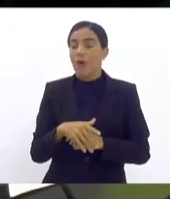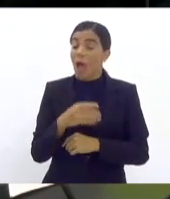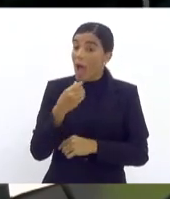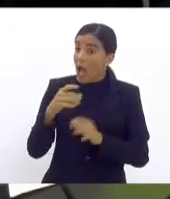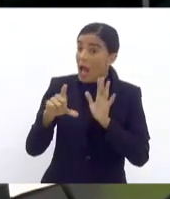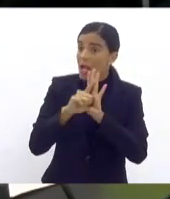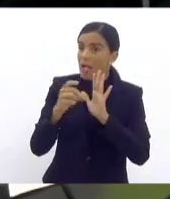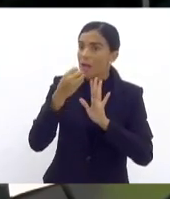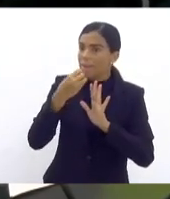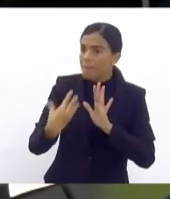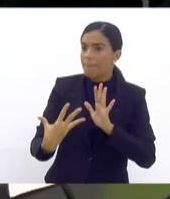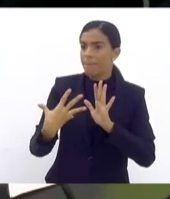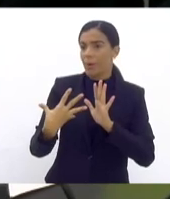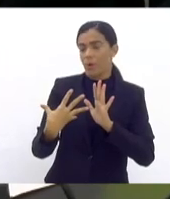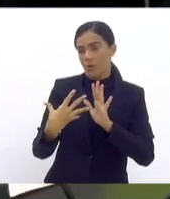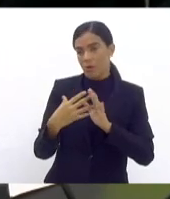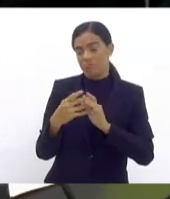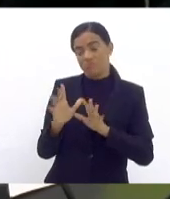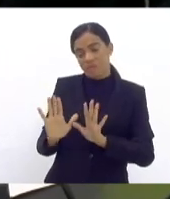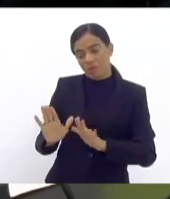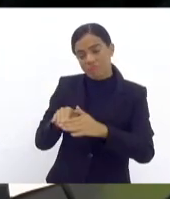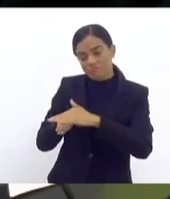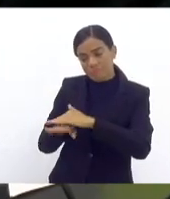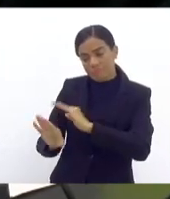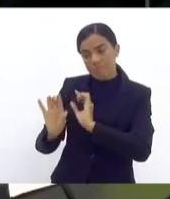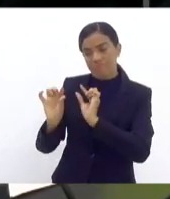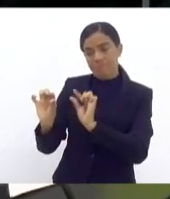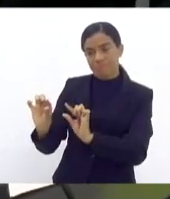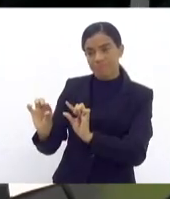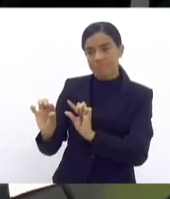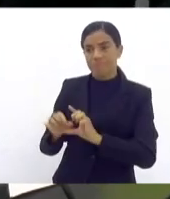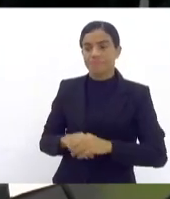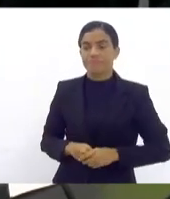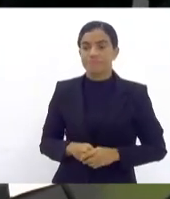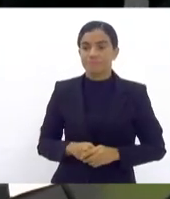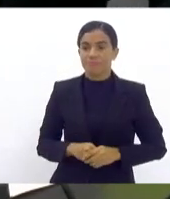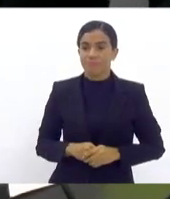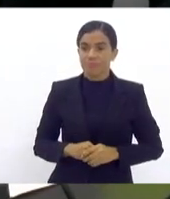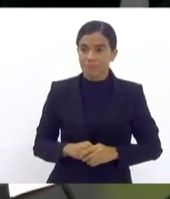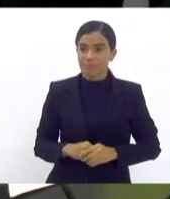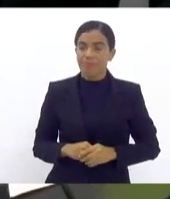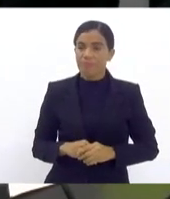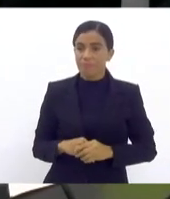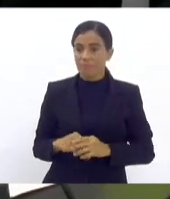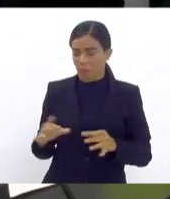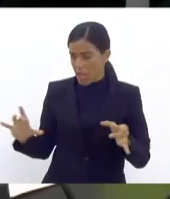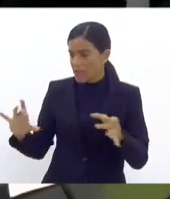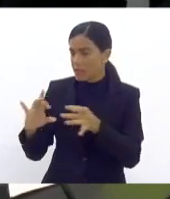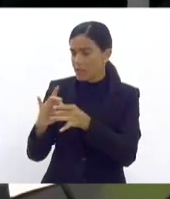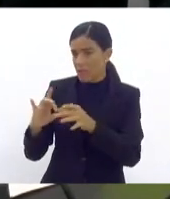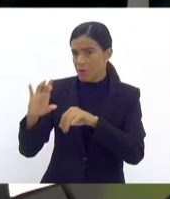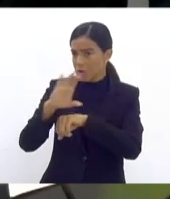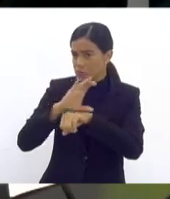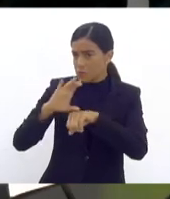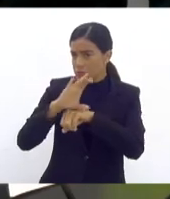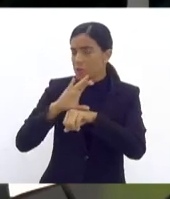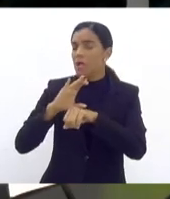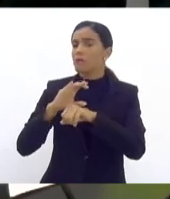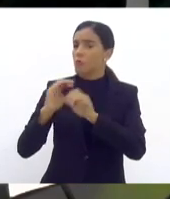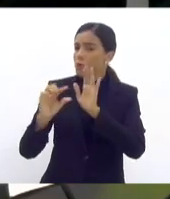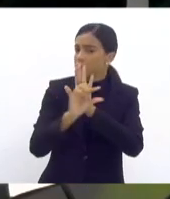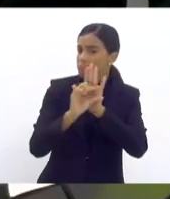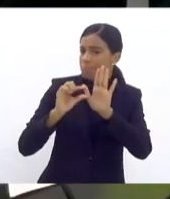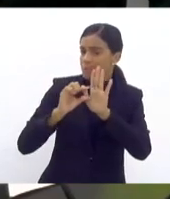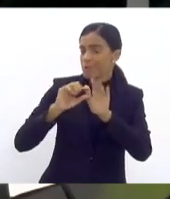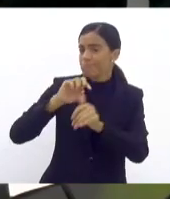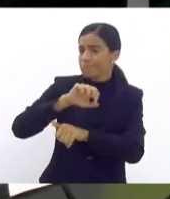boa, para salvaguardá-la, dando parecer pela constitucionalidade com emenda para transformar em autorizativo. É a